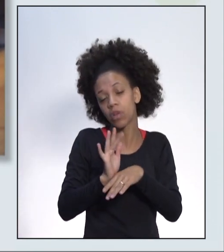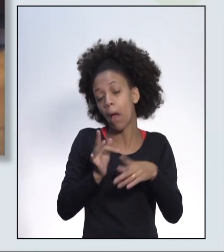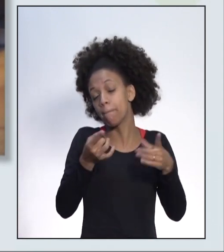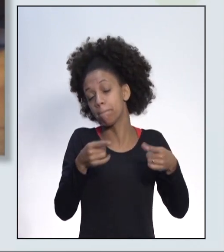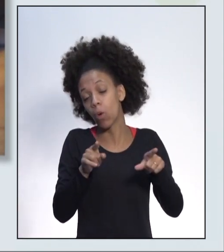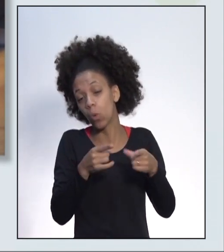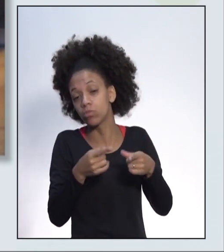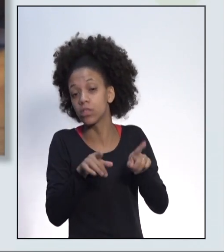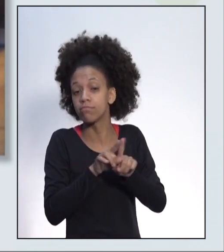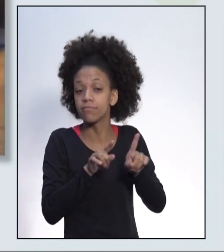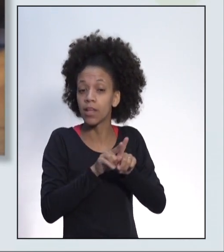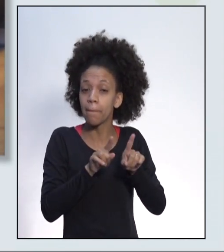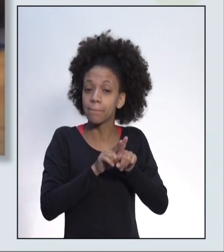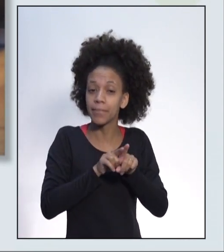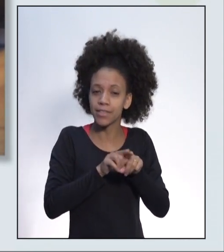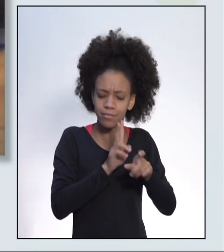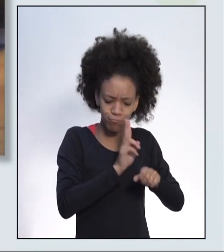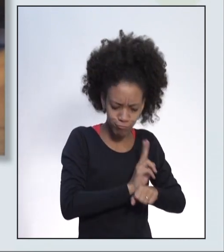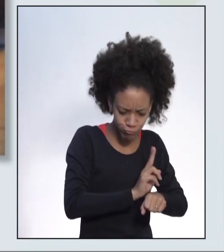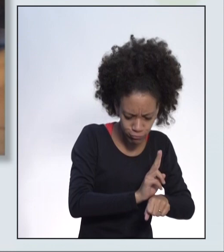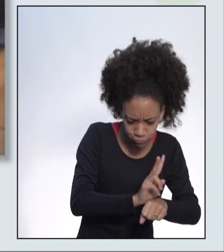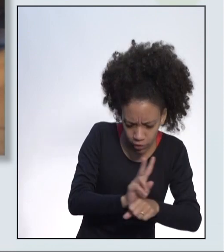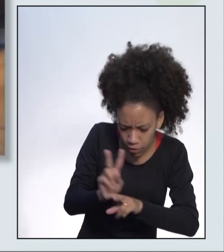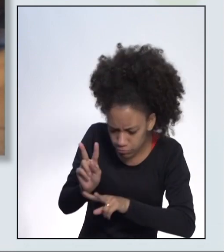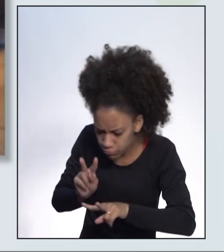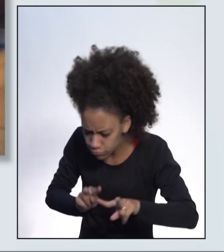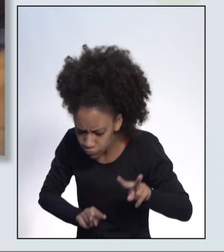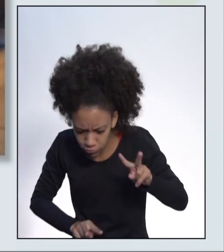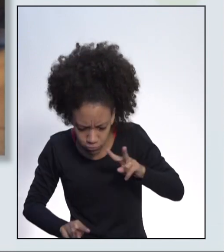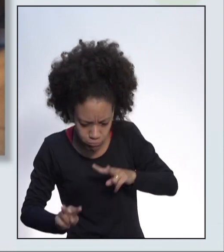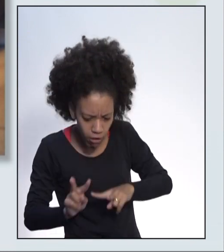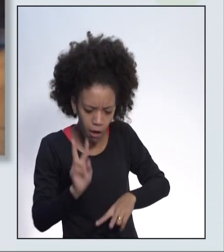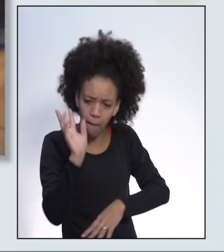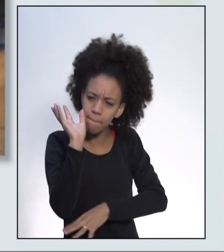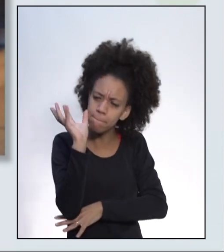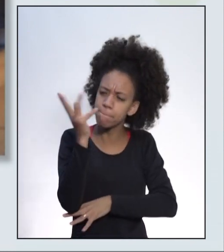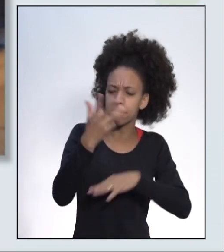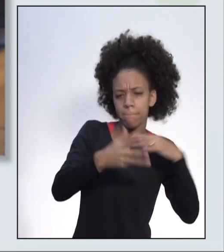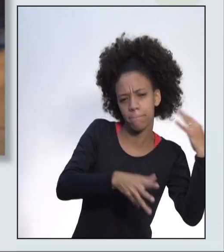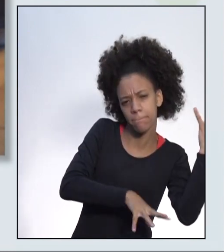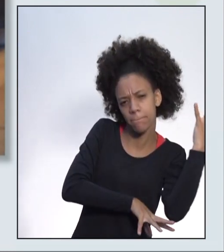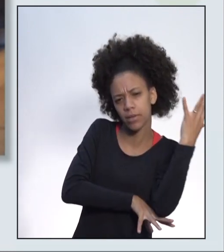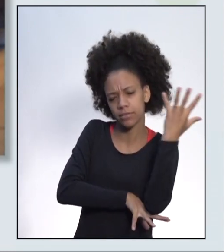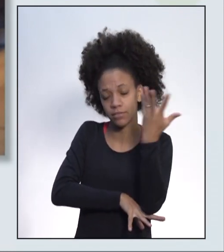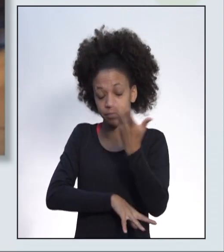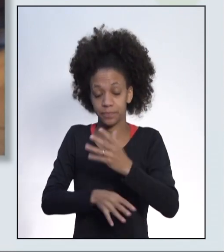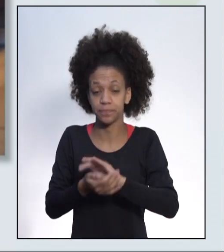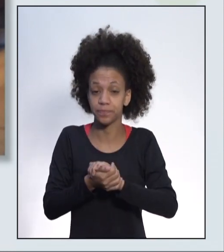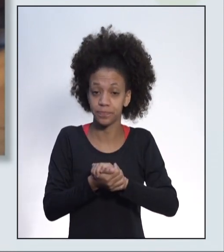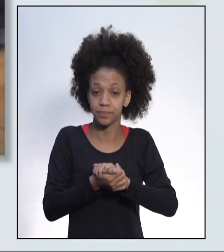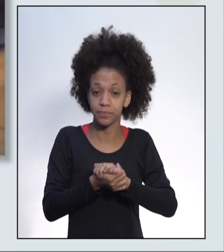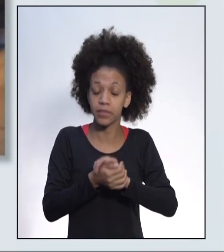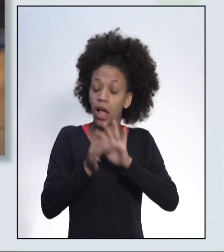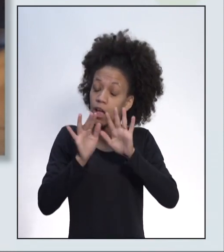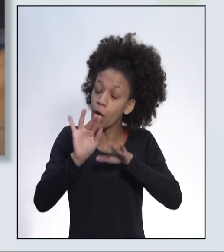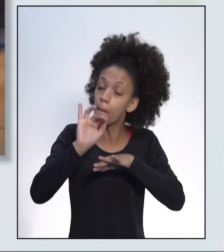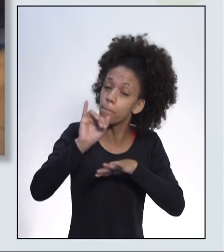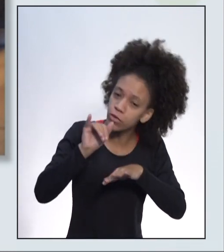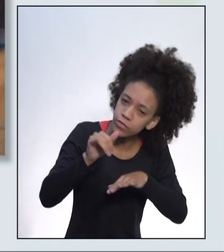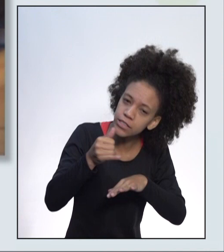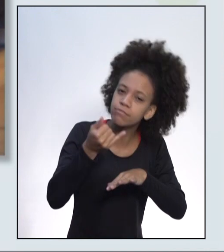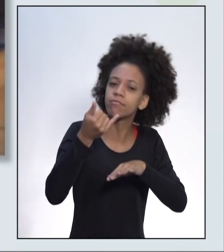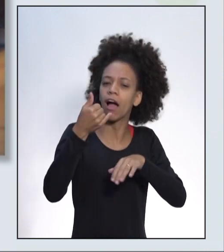também cuidar e olhar melhor para as plantas aqui. Vou aproveitar essa